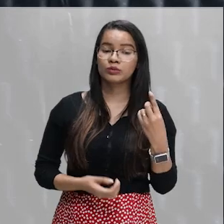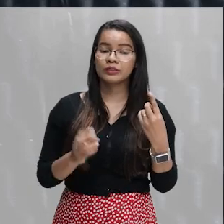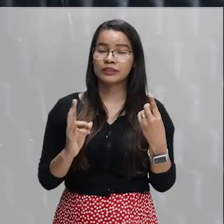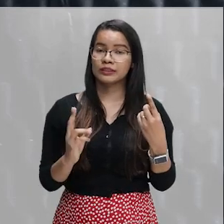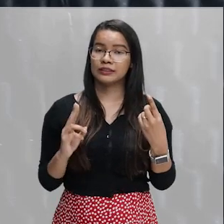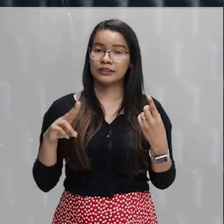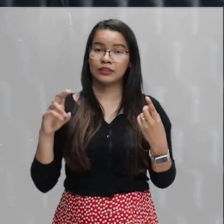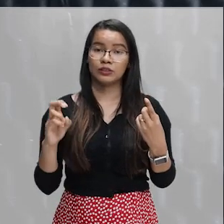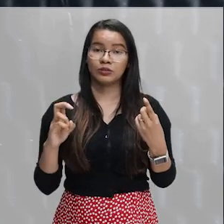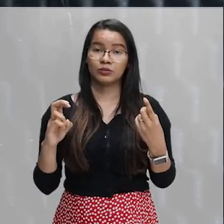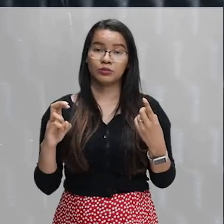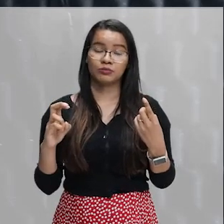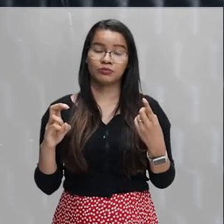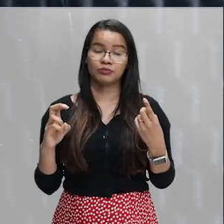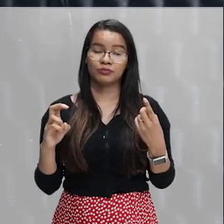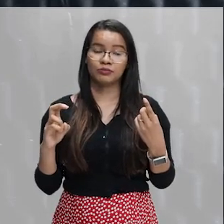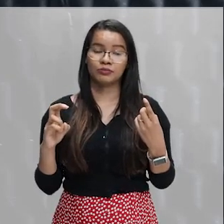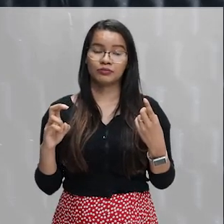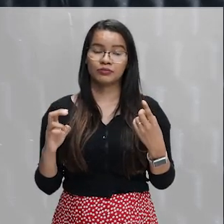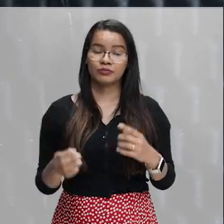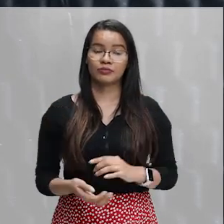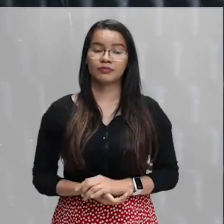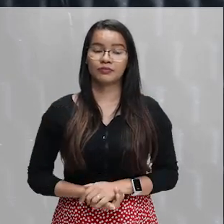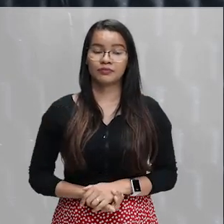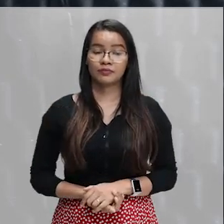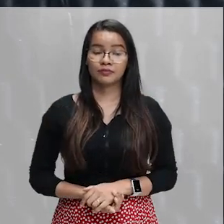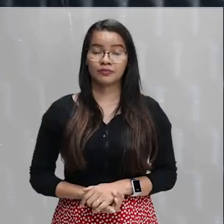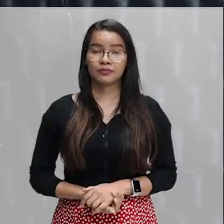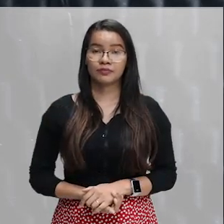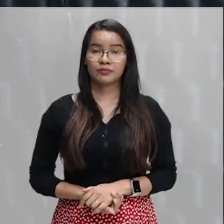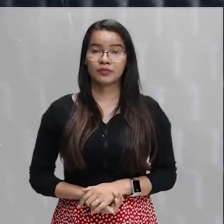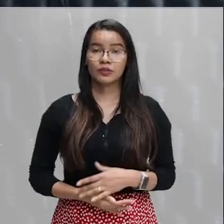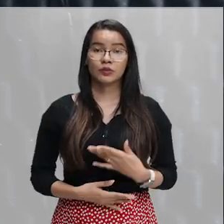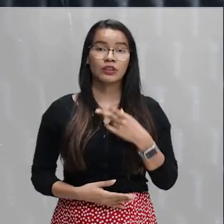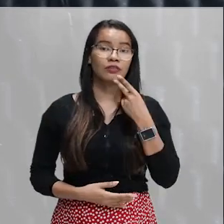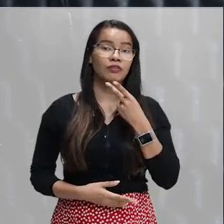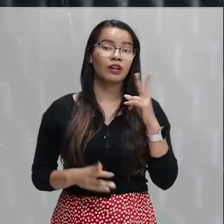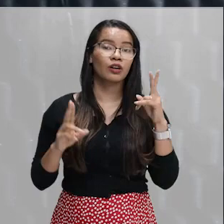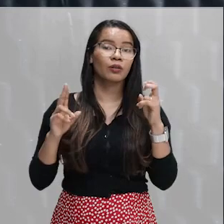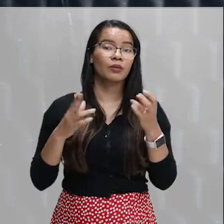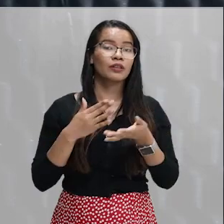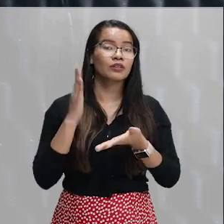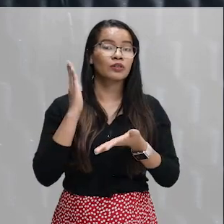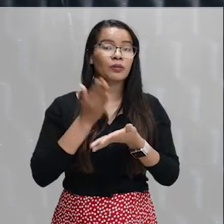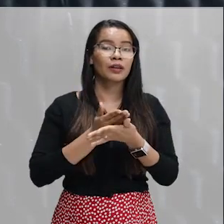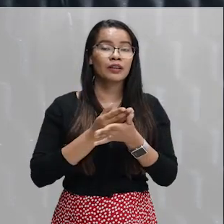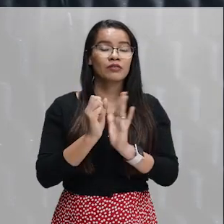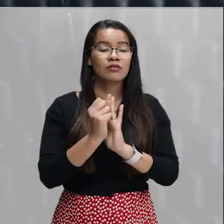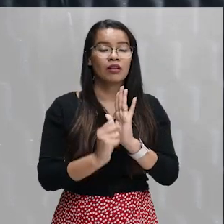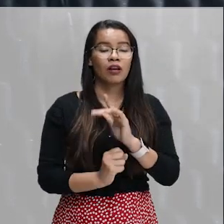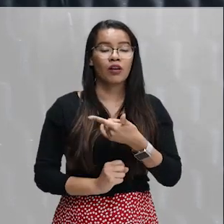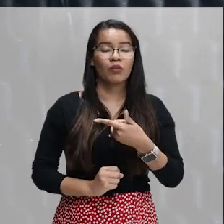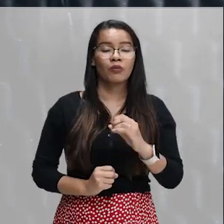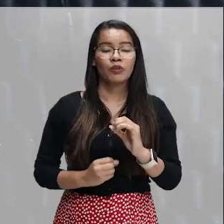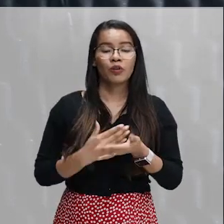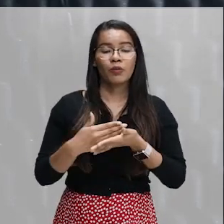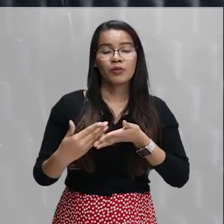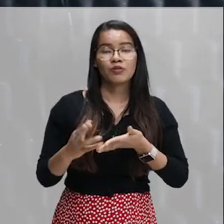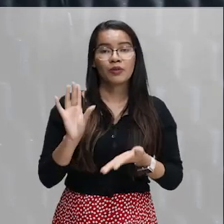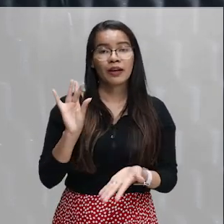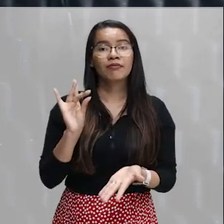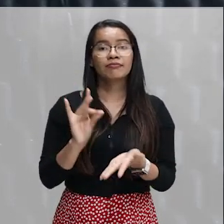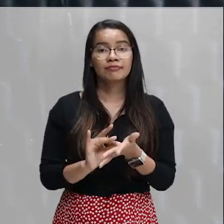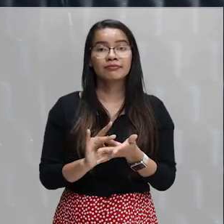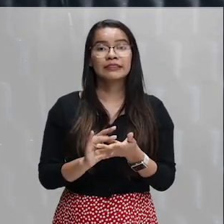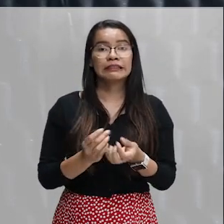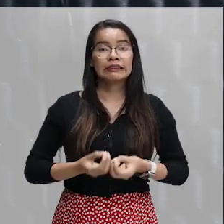é a proposição 5? Quando fala da segunda metade do século XX, que surgiu o realismo, quando no mundo